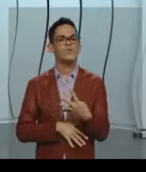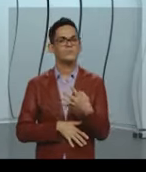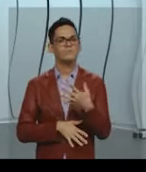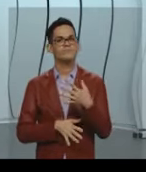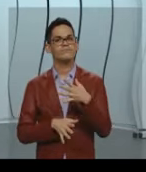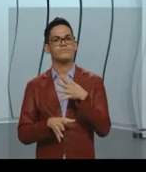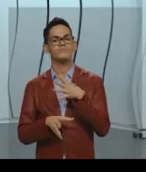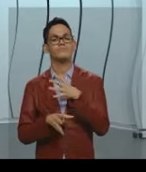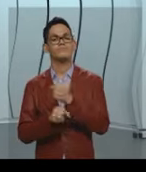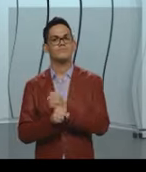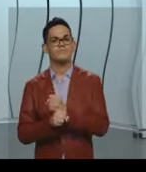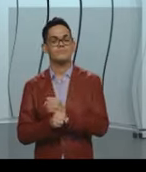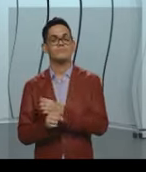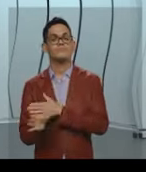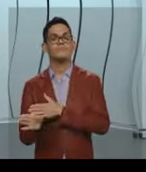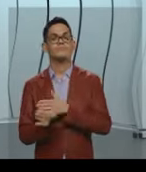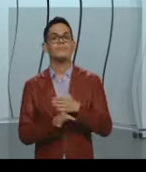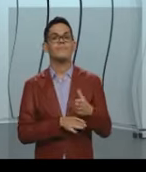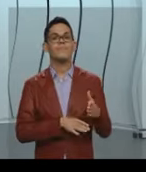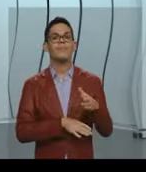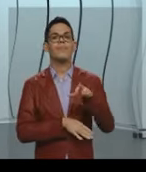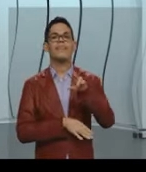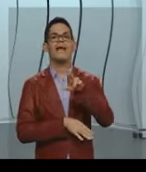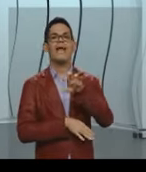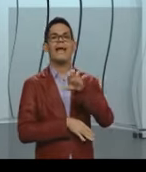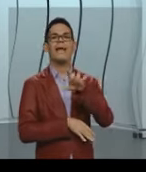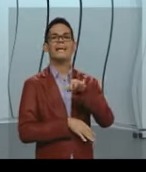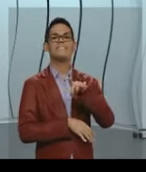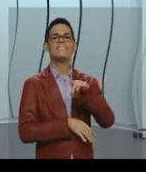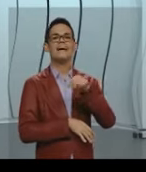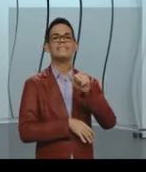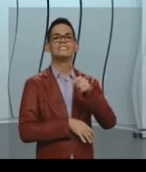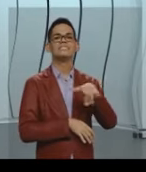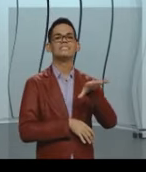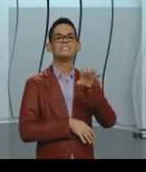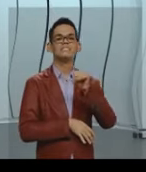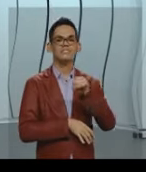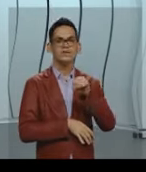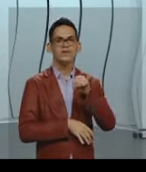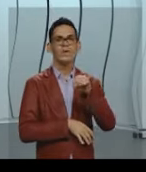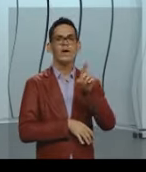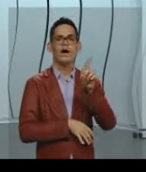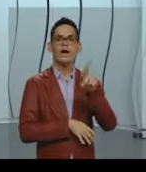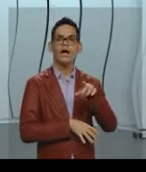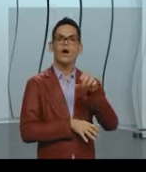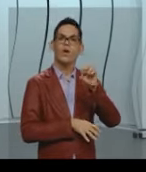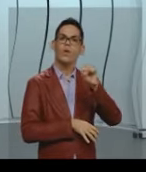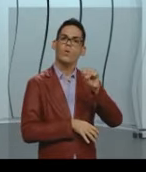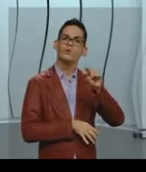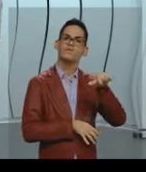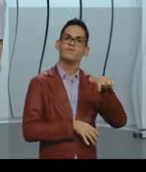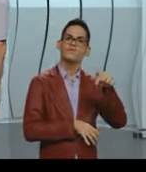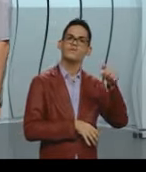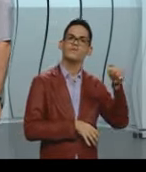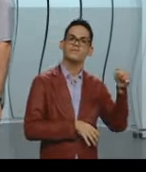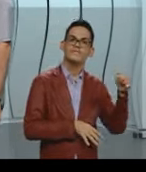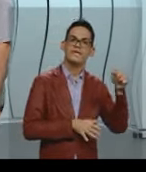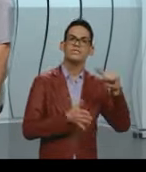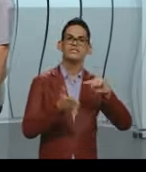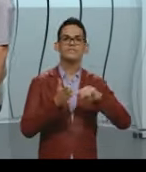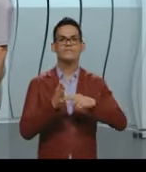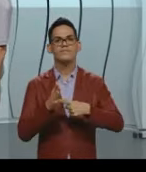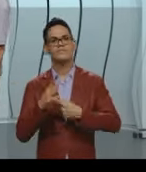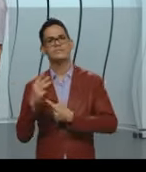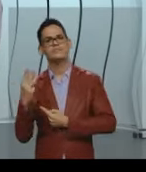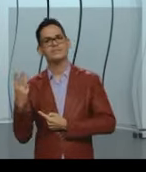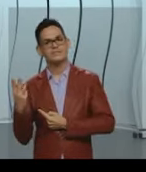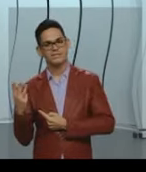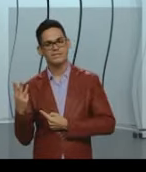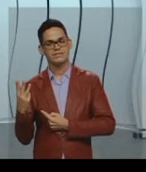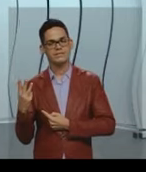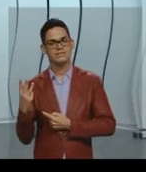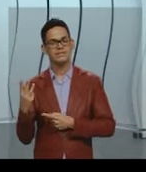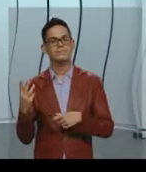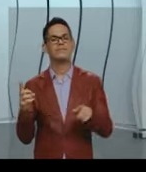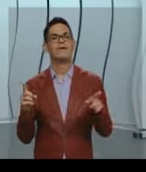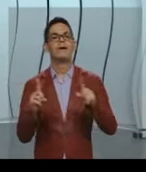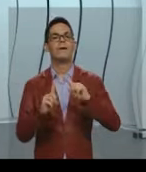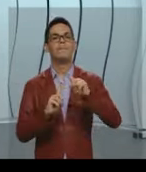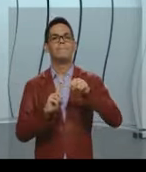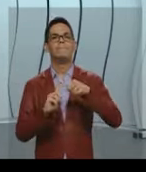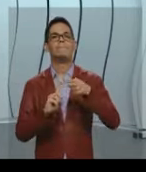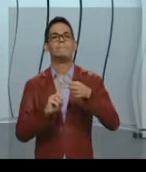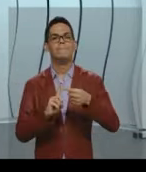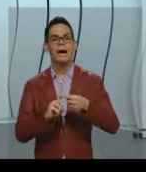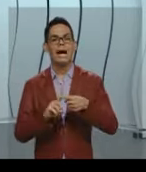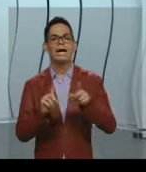em redação, vezes o peso. Então, 8,7 vezes o peso 3. Mais a nota de informática,